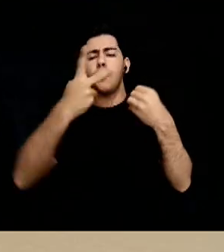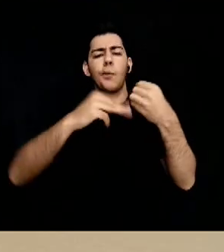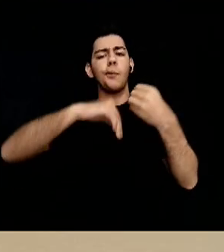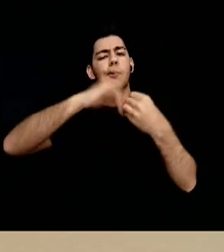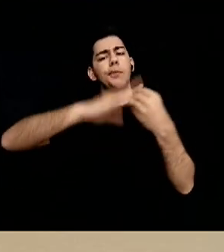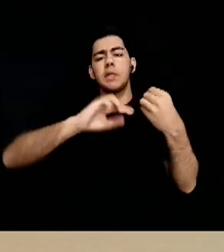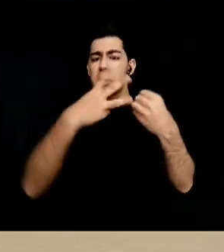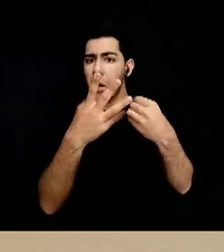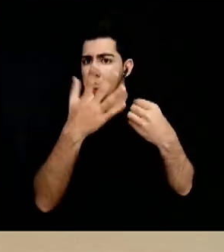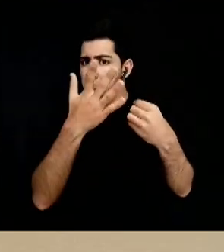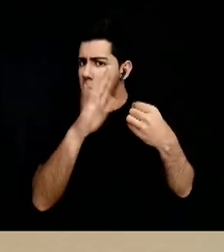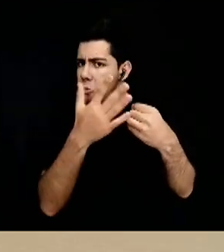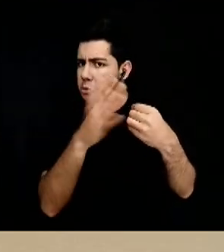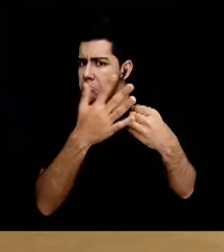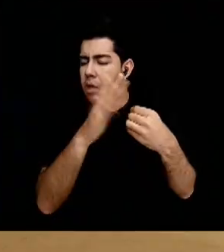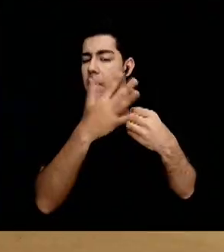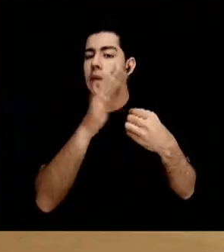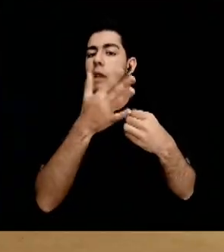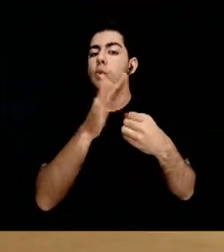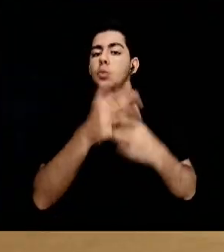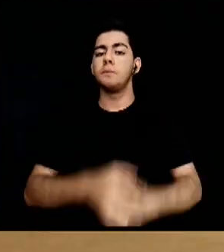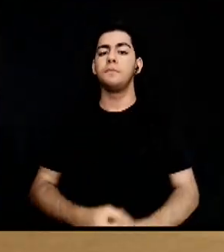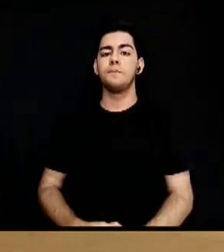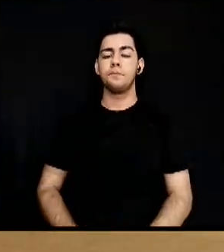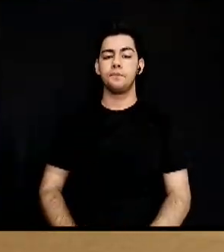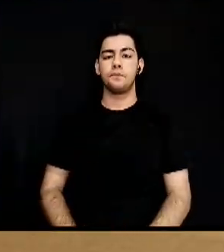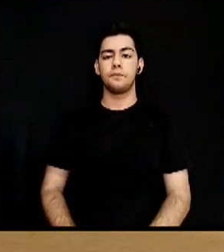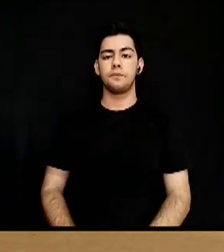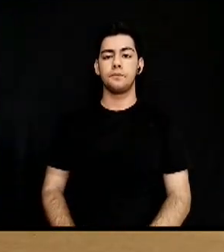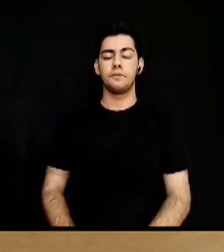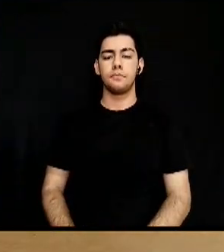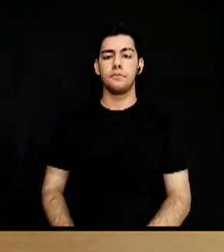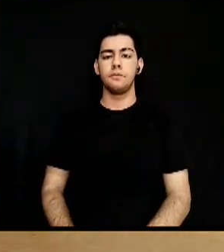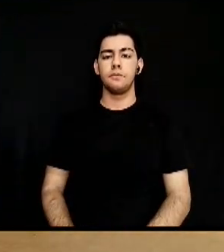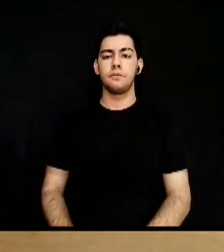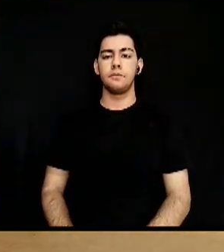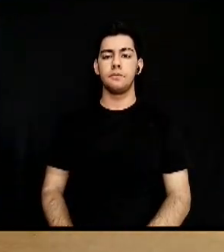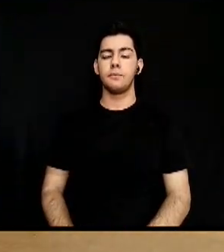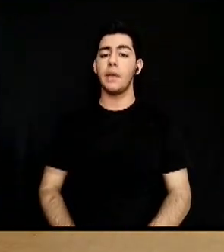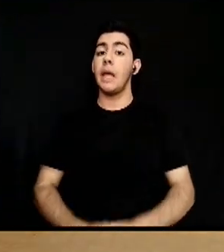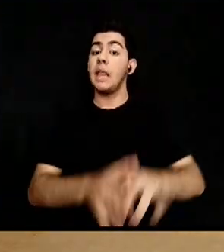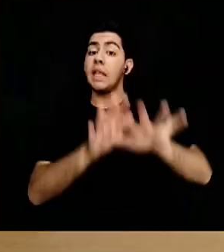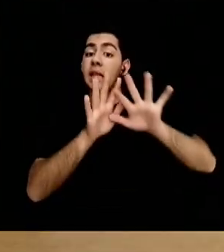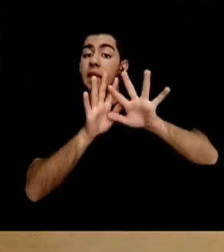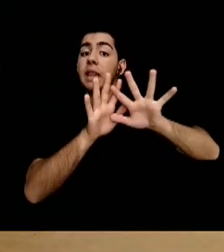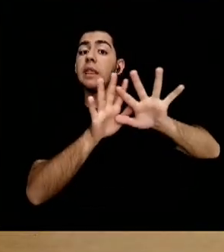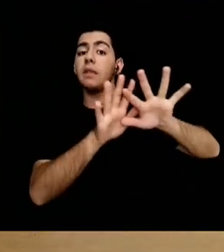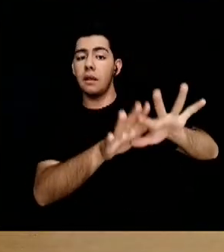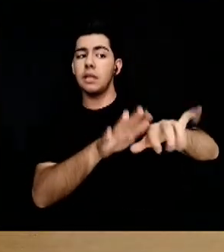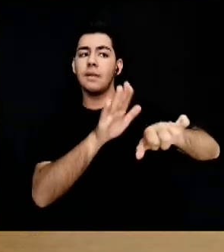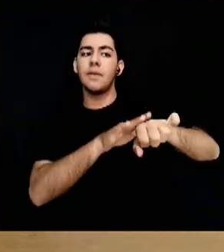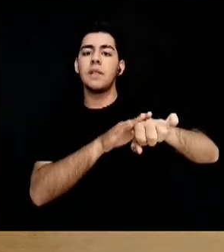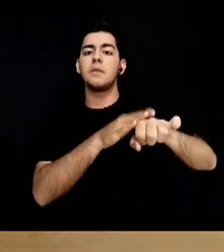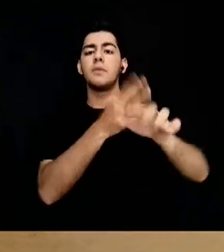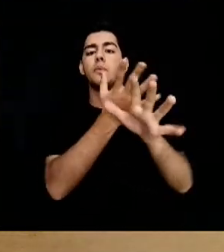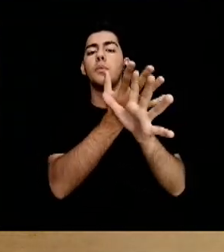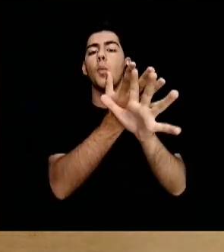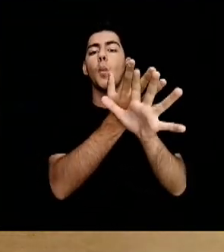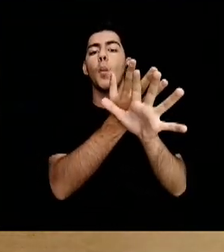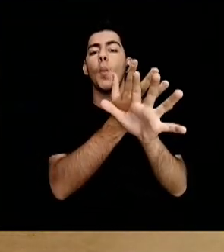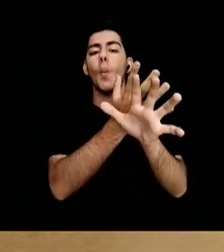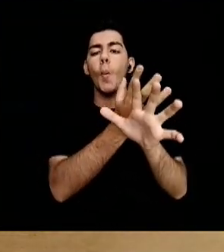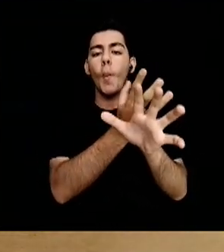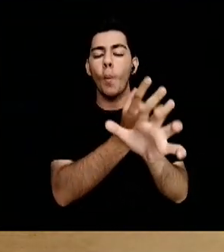fazer. E pode deixar no tempo. Aí, quanto tempo isso vai